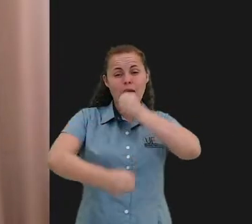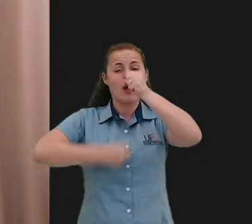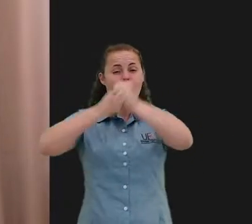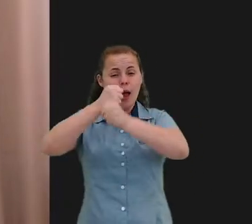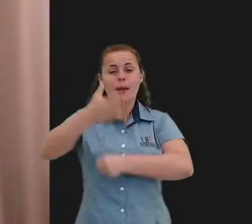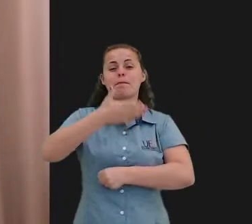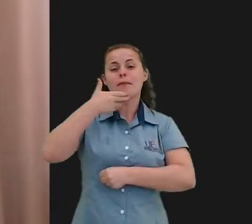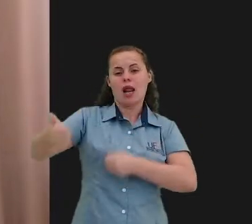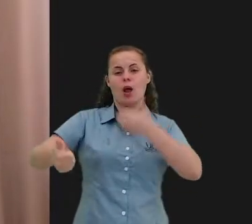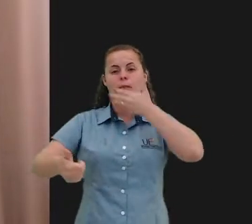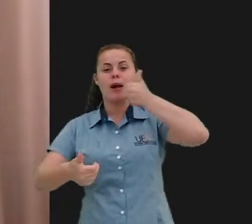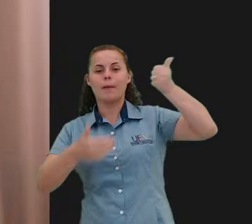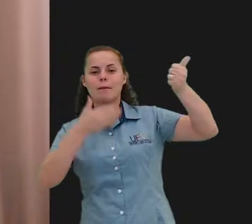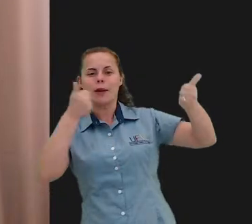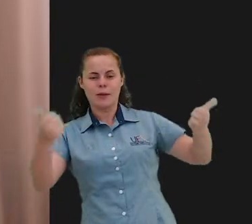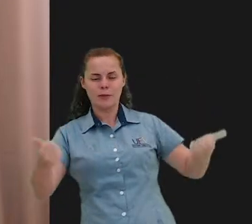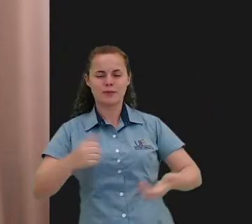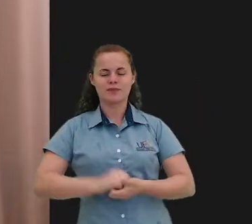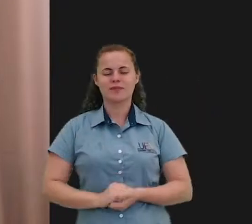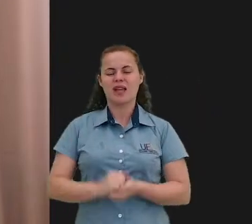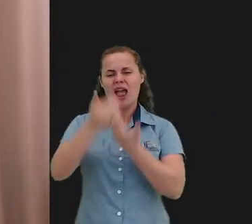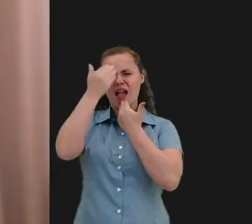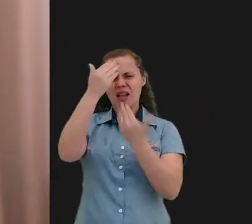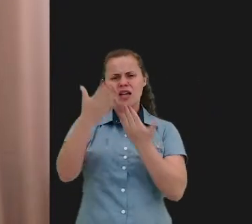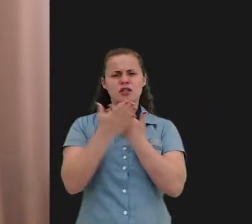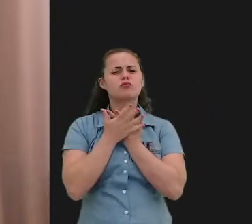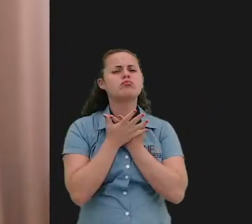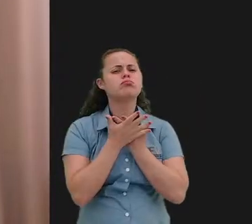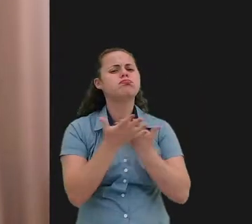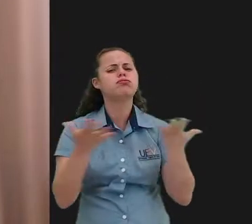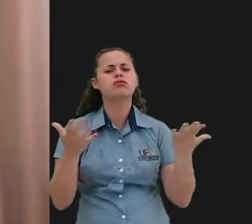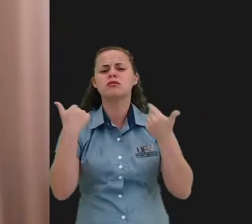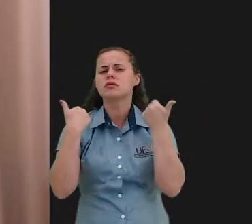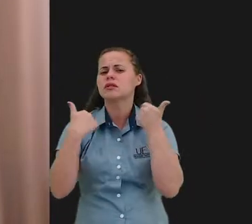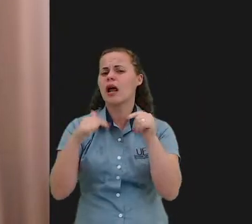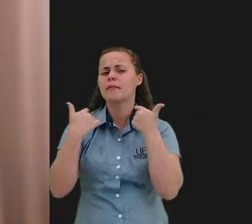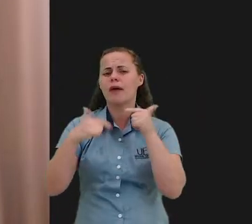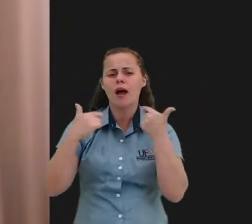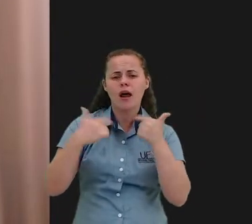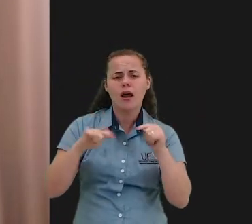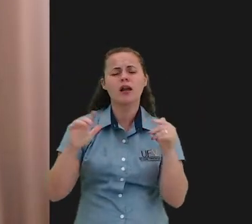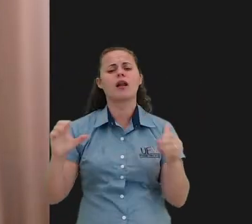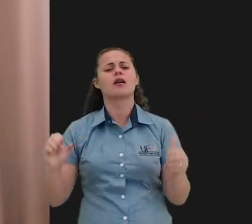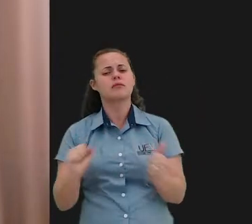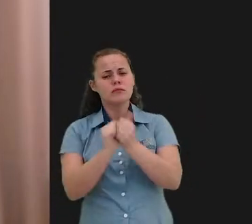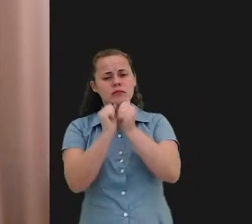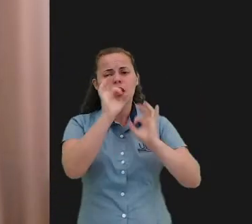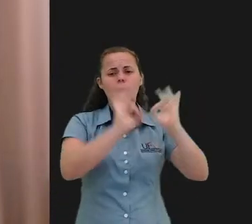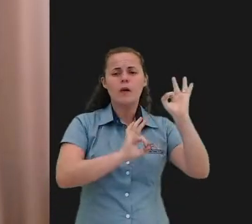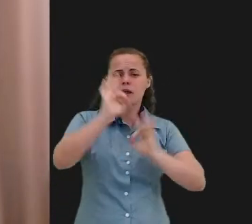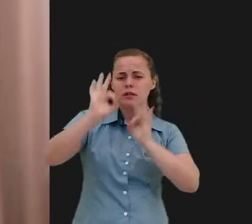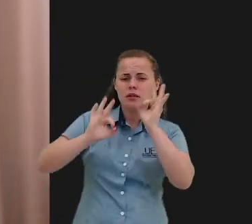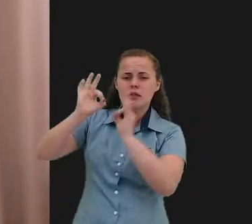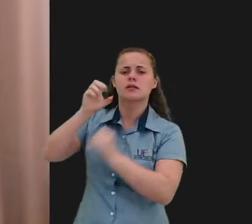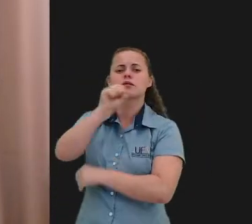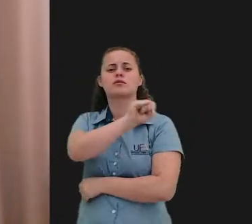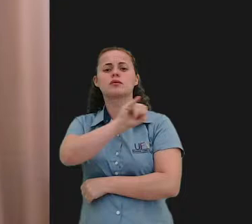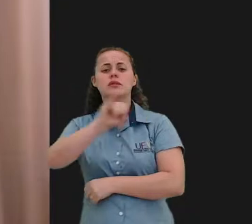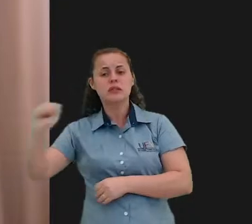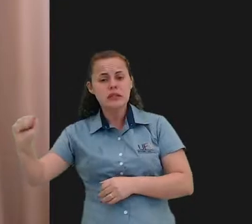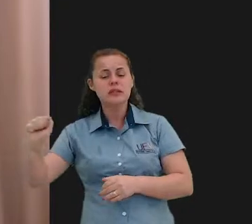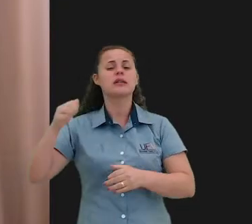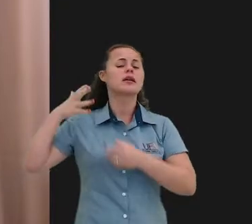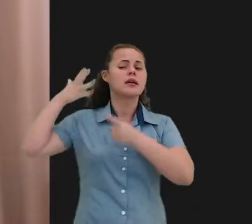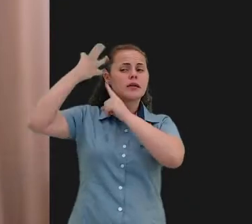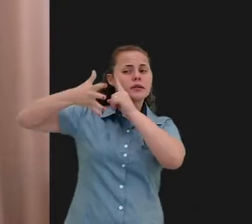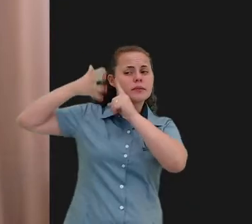melhor. Assim, agradeço a todos os que trabalharam diuturnamente na organização do evento, aos